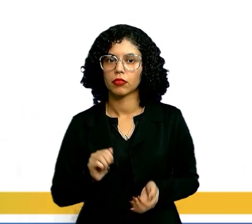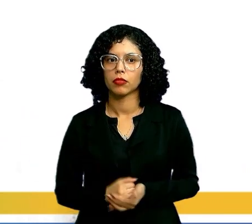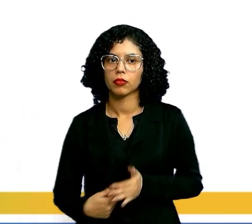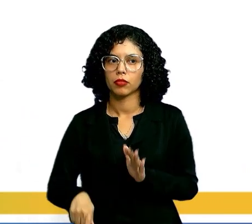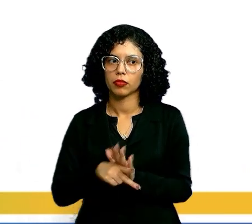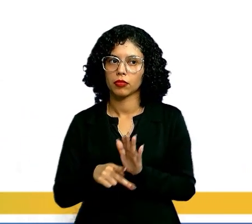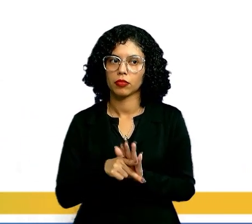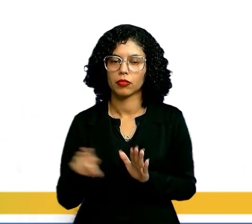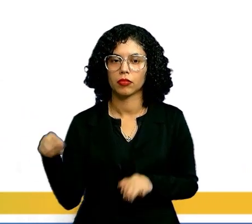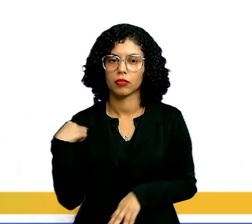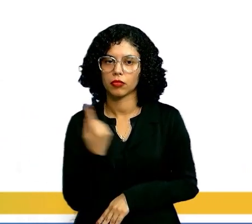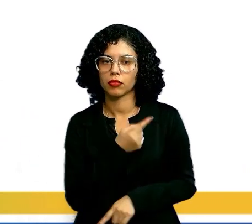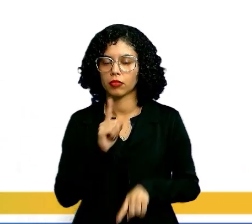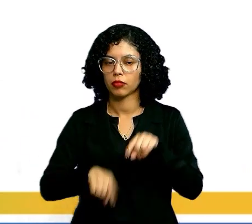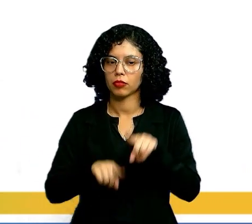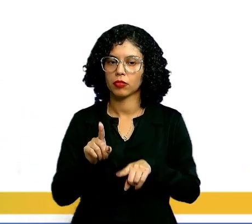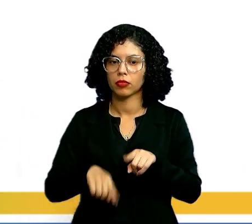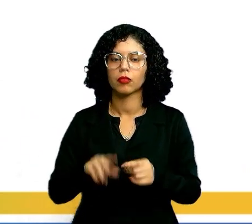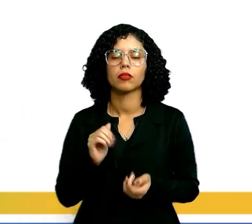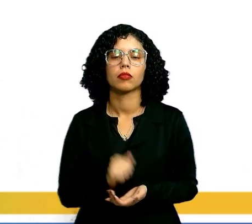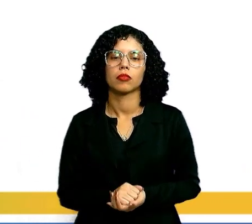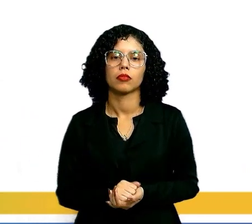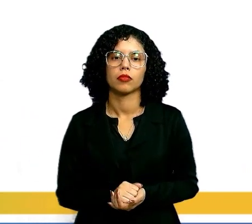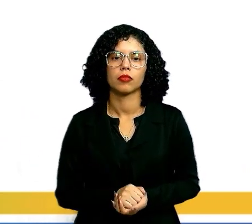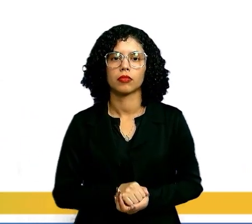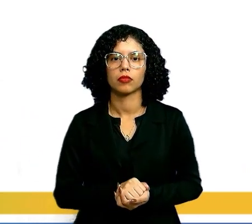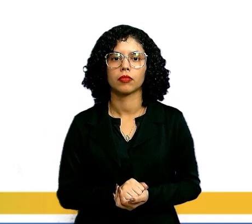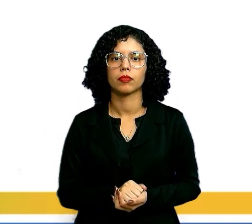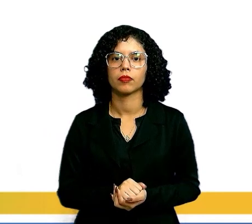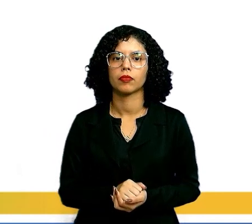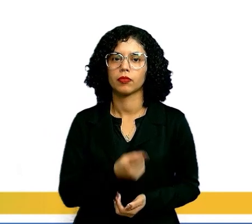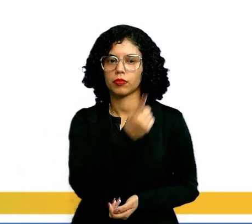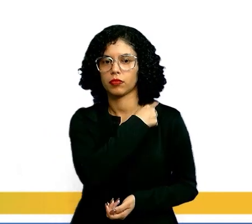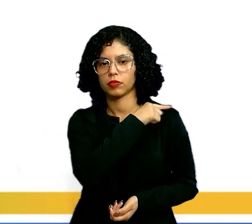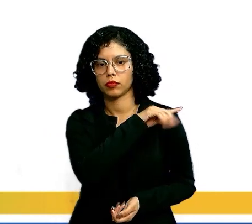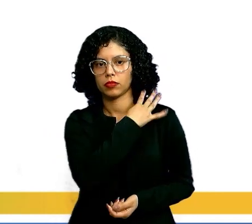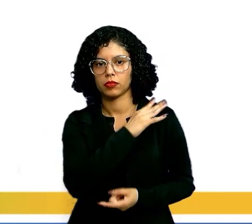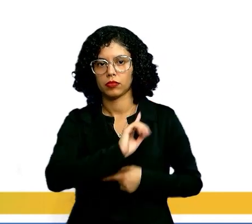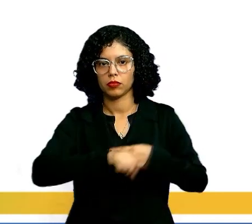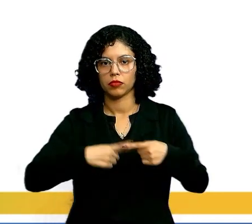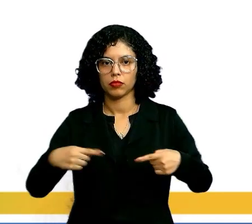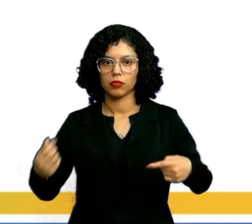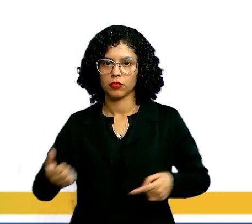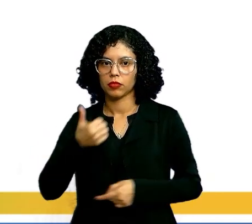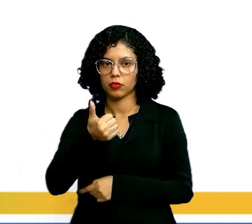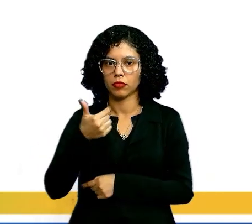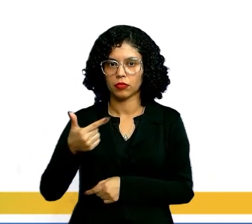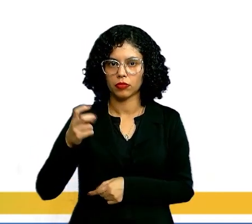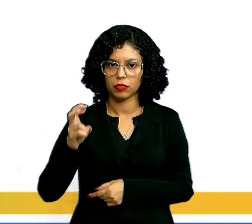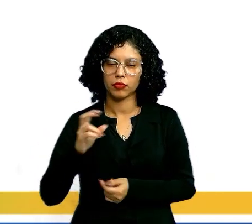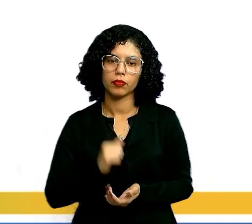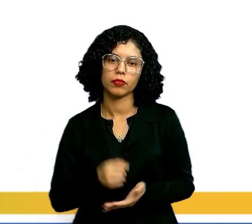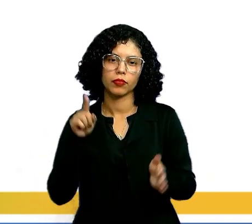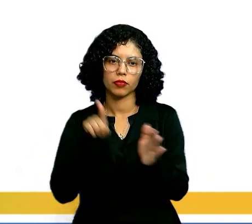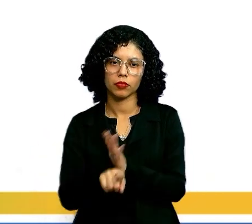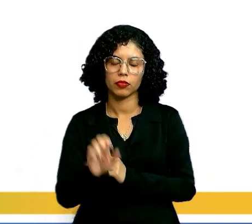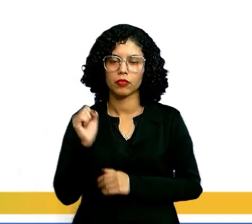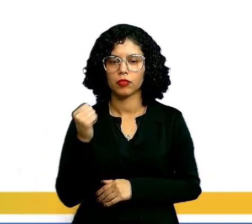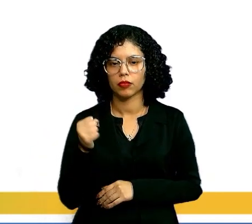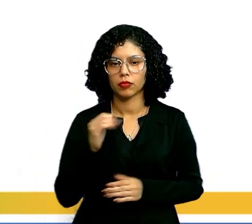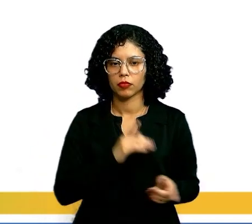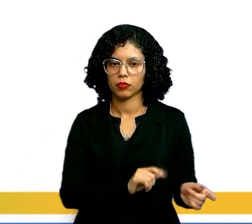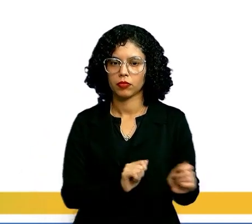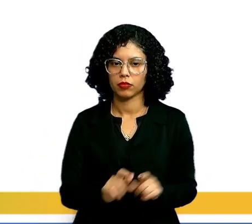pertinente aí ao nosso material didático Então tá aí na página 125 do primeiro volume a gente pode consultar e até